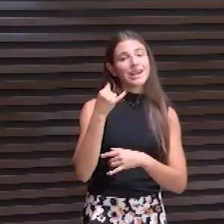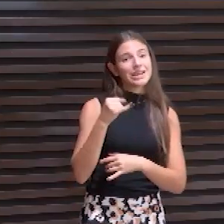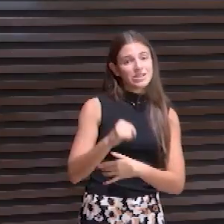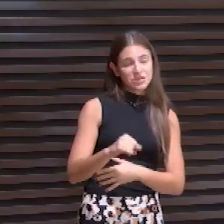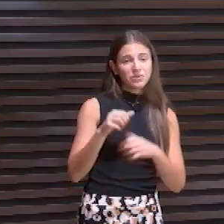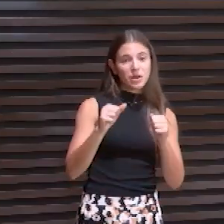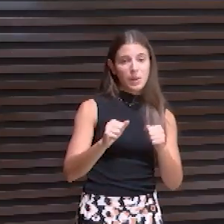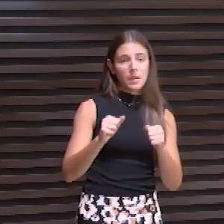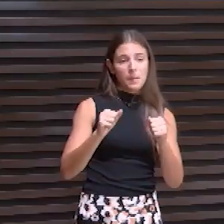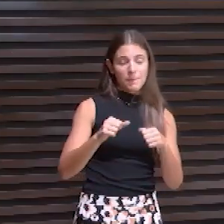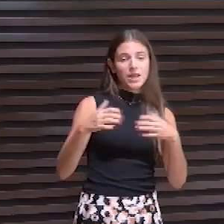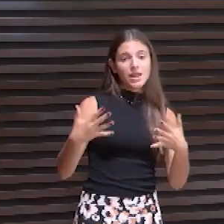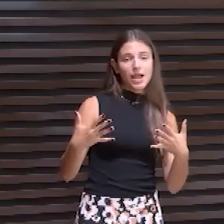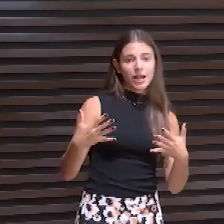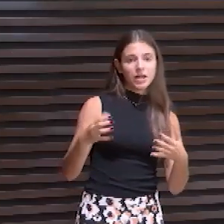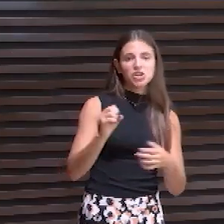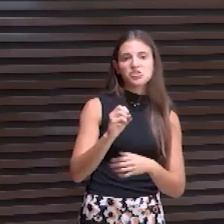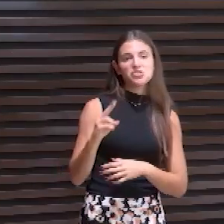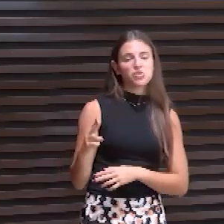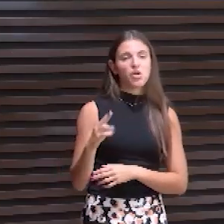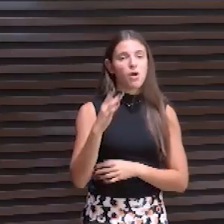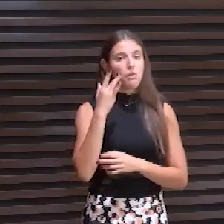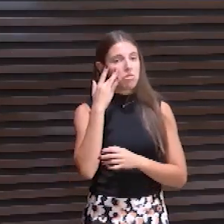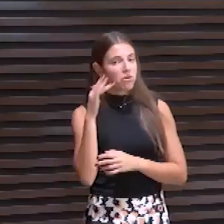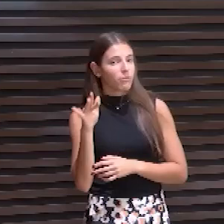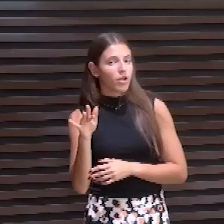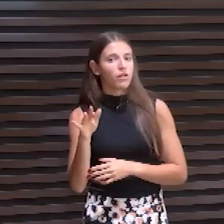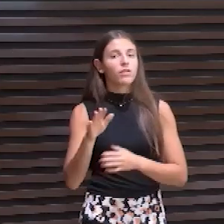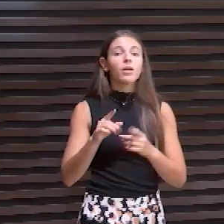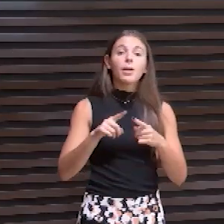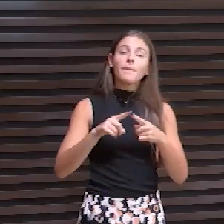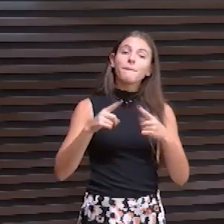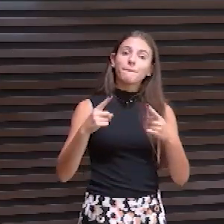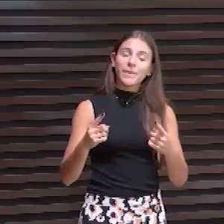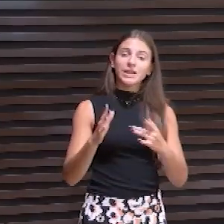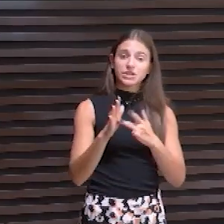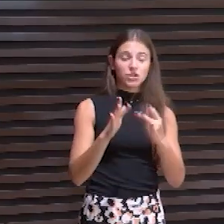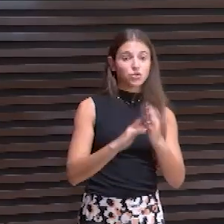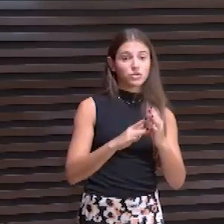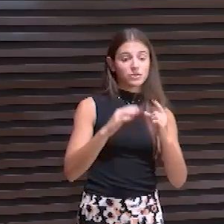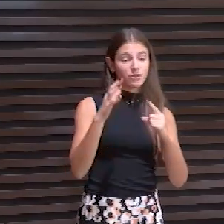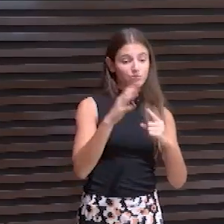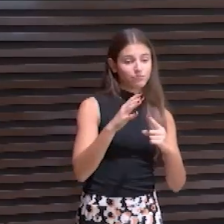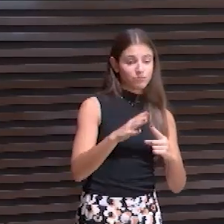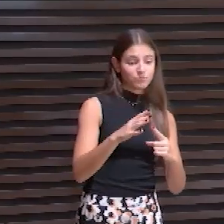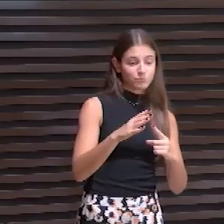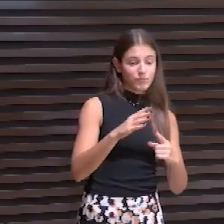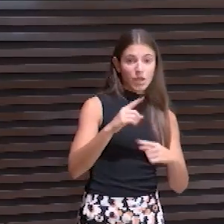natural. A questão é, ele estava encurralado ali e passou por entre eles.